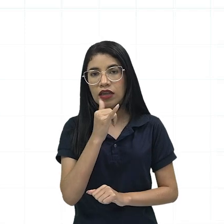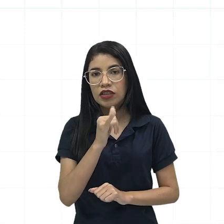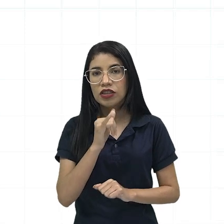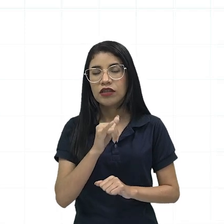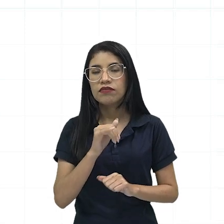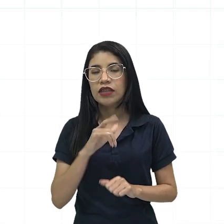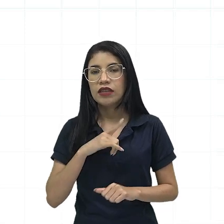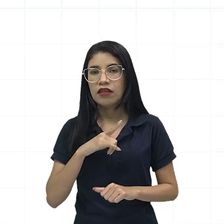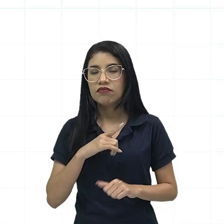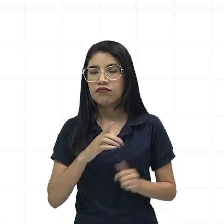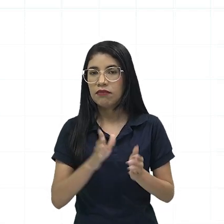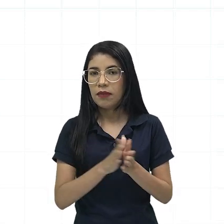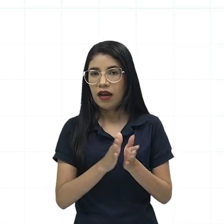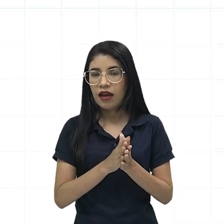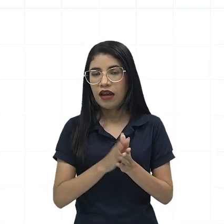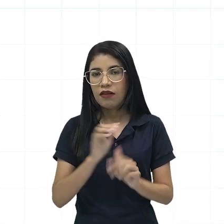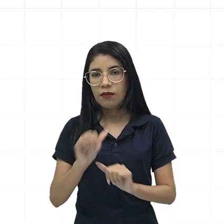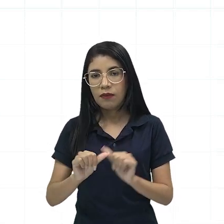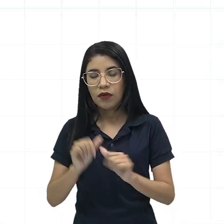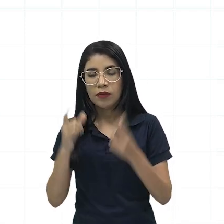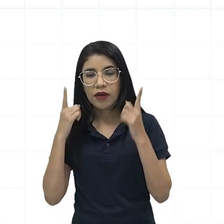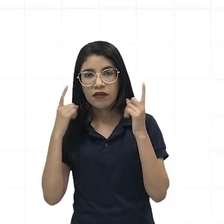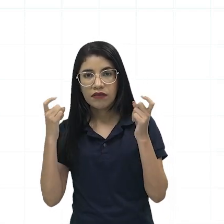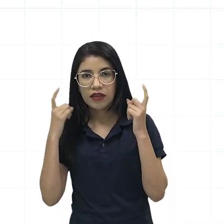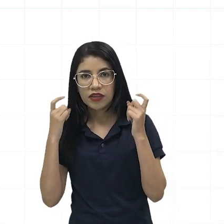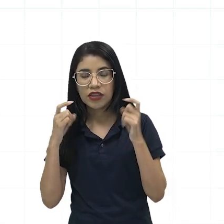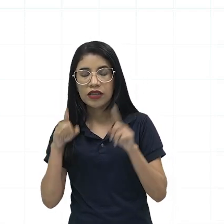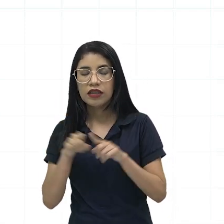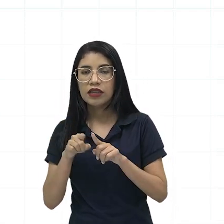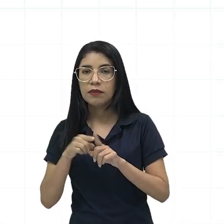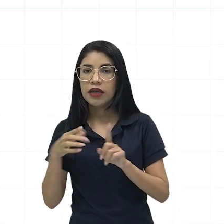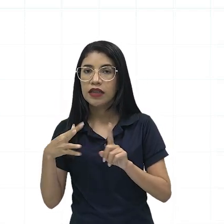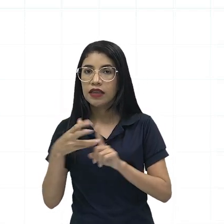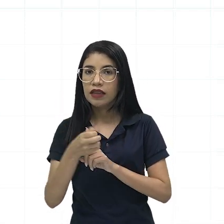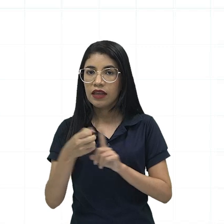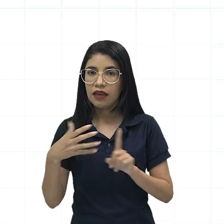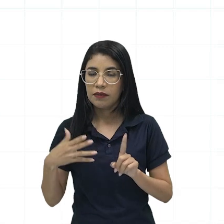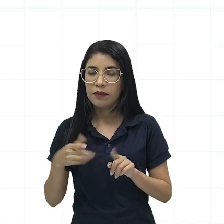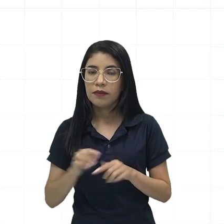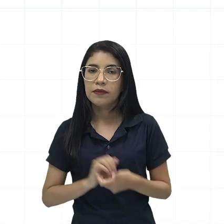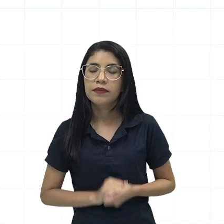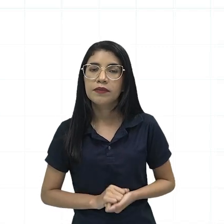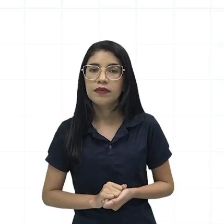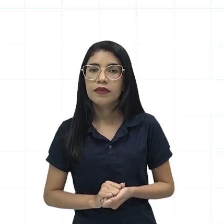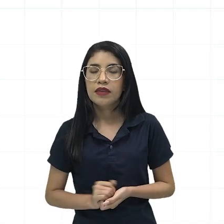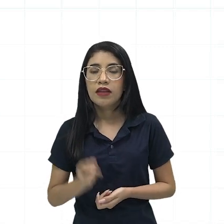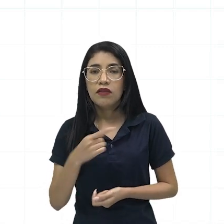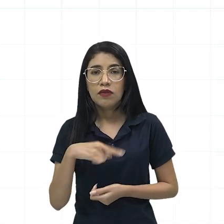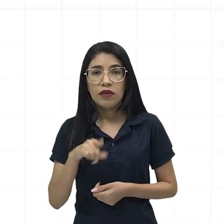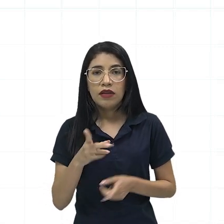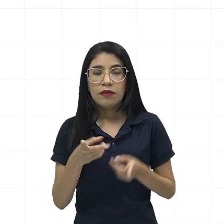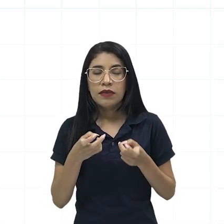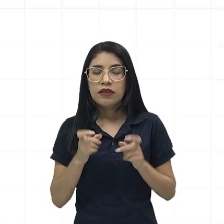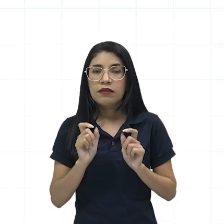suas mãos em energia sonora e térmica, Então, se vocês forem